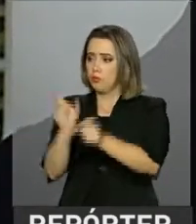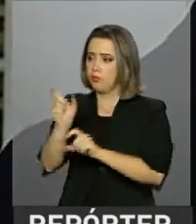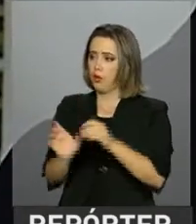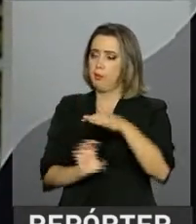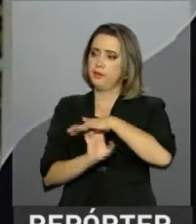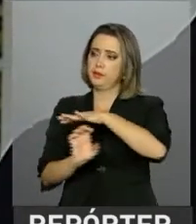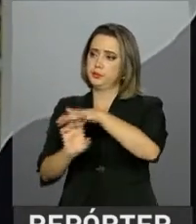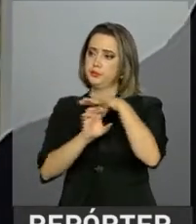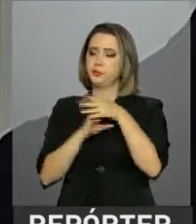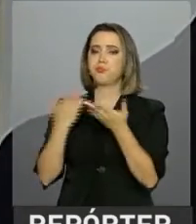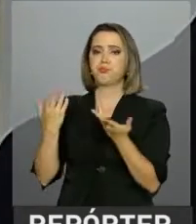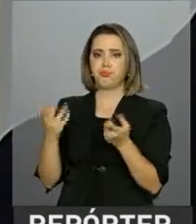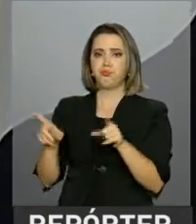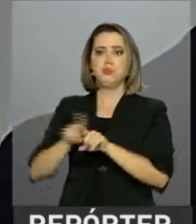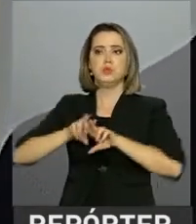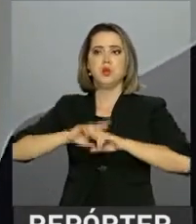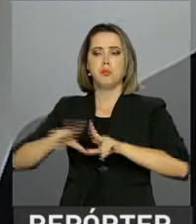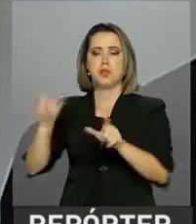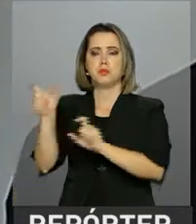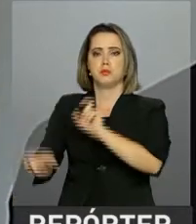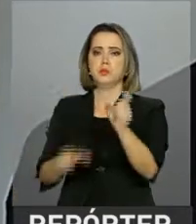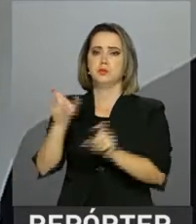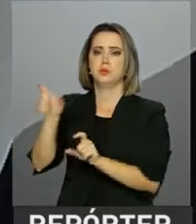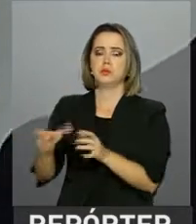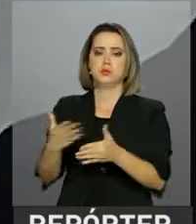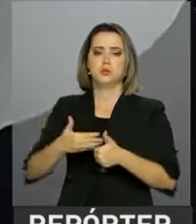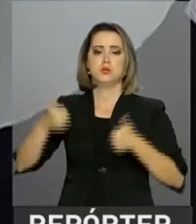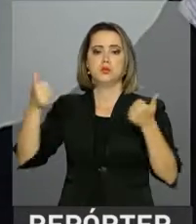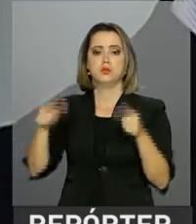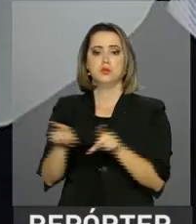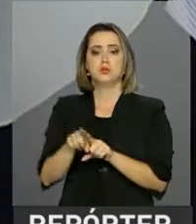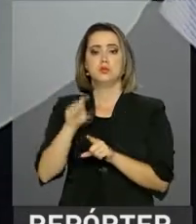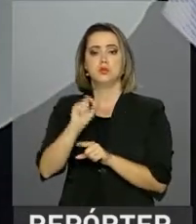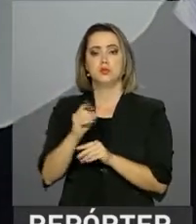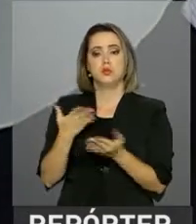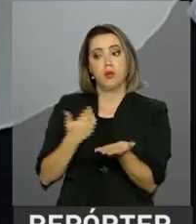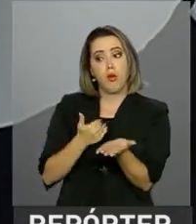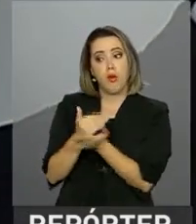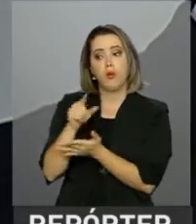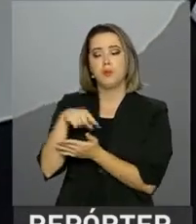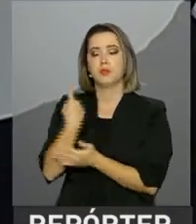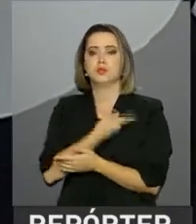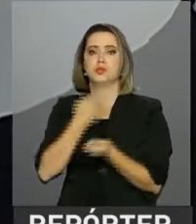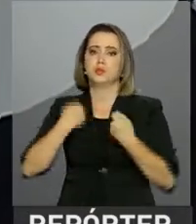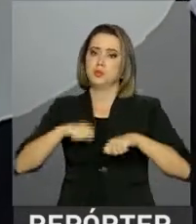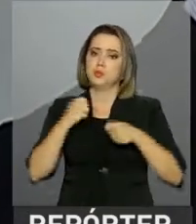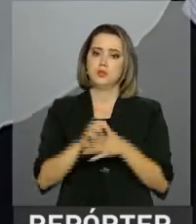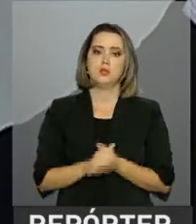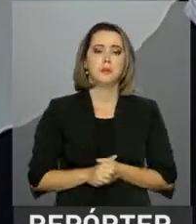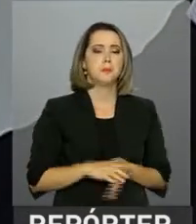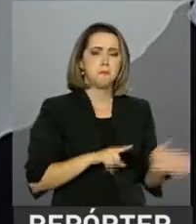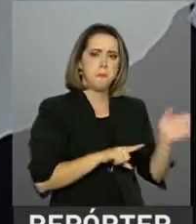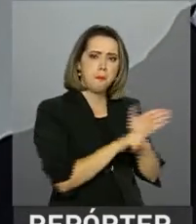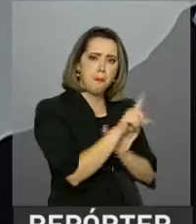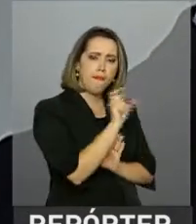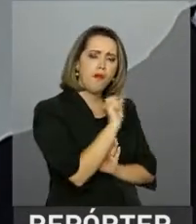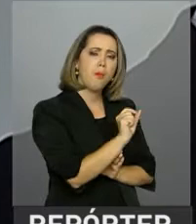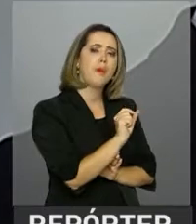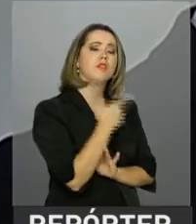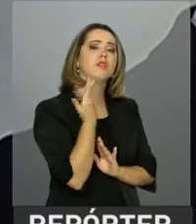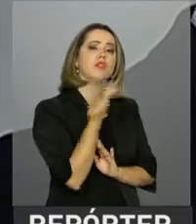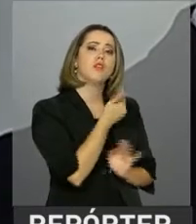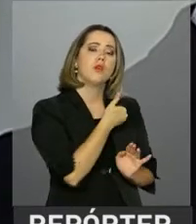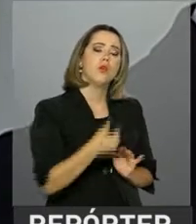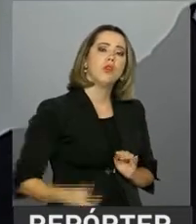iniciativa privada que gera economia o que gera emprego e é uma iniciativa que a gente precisava professor no caso por exemplo o